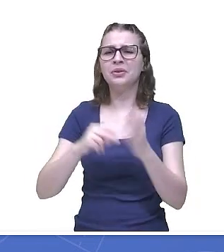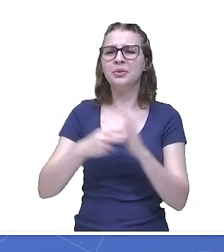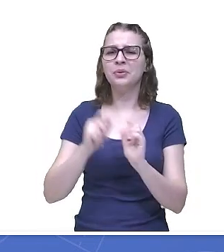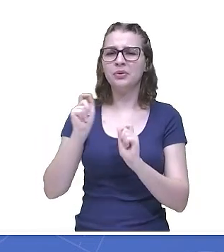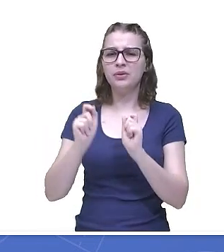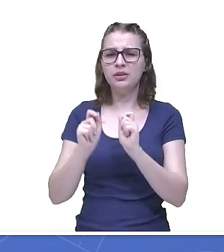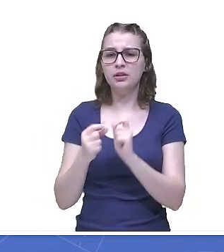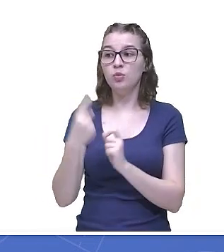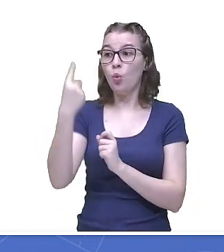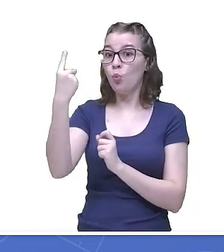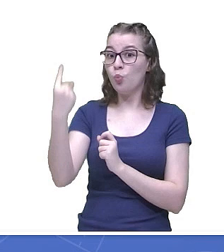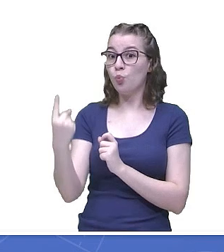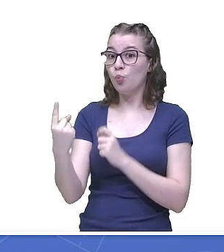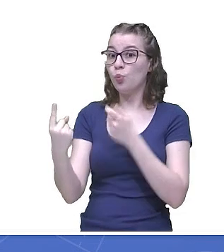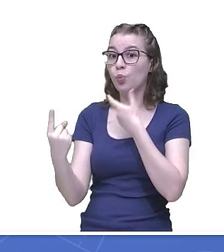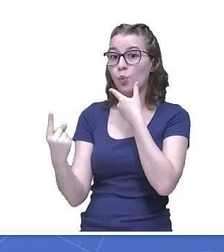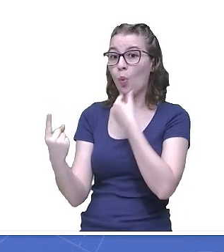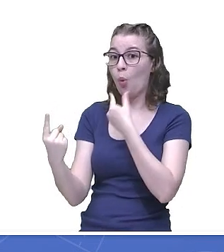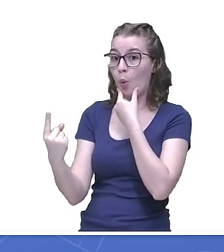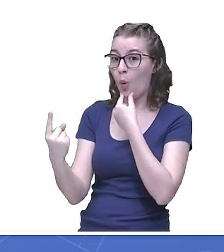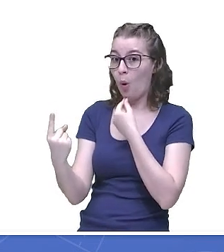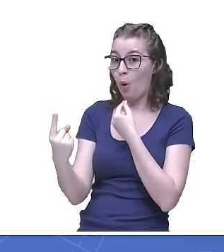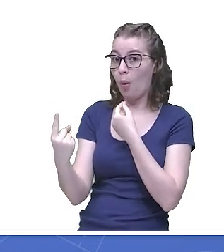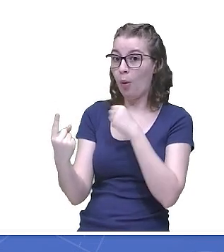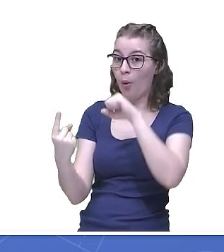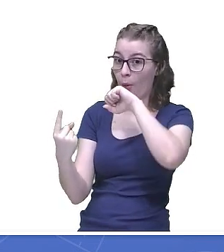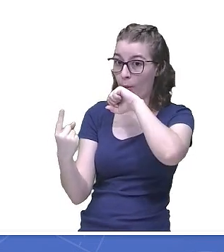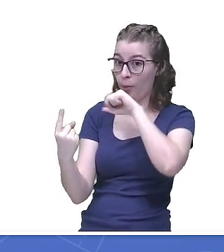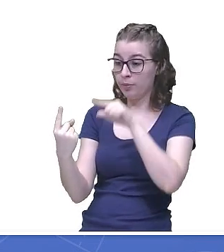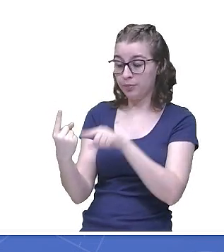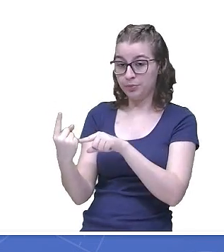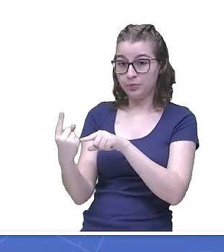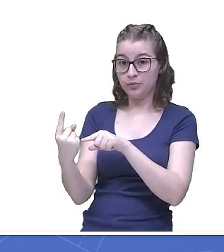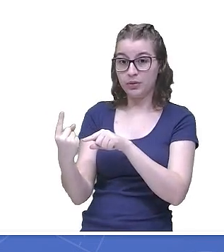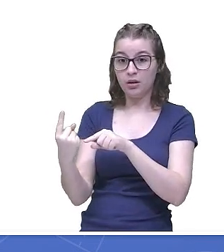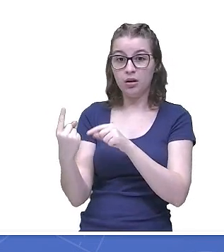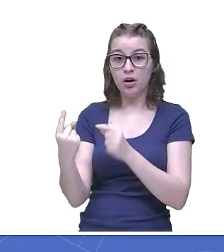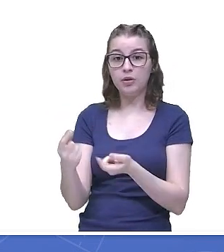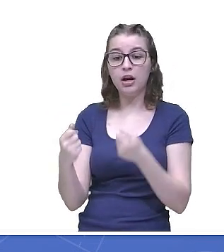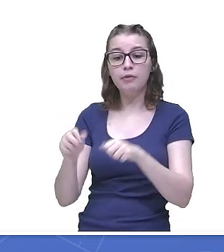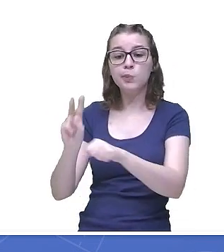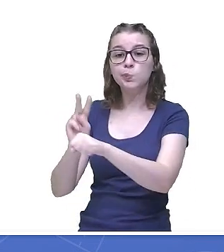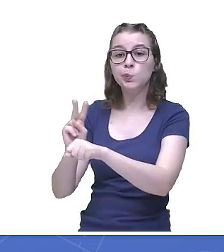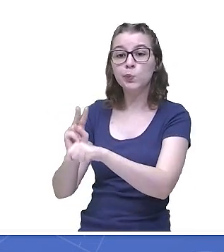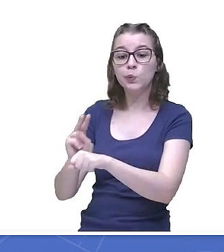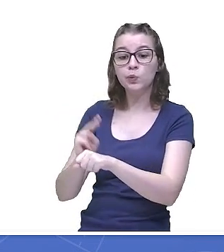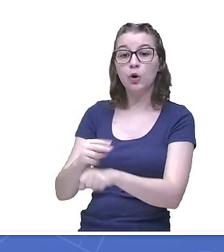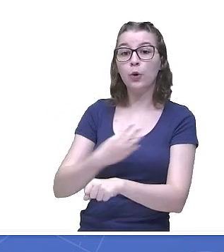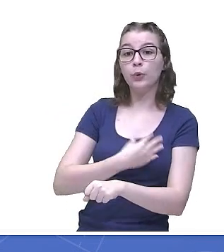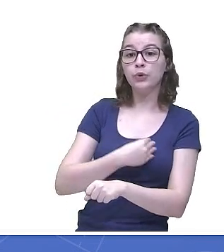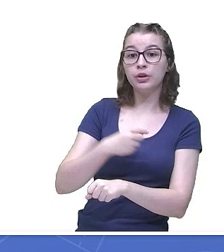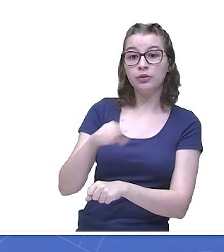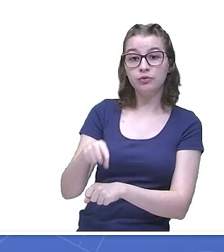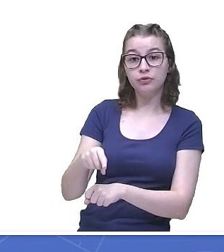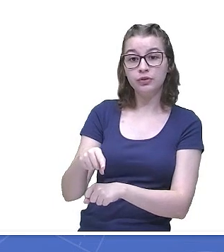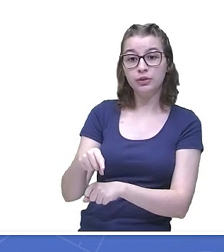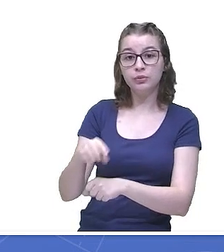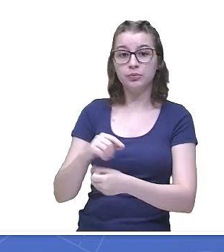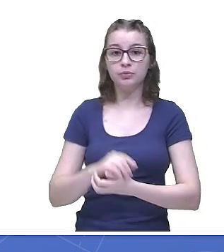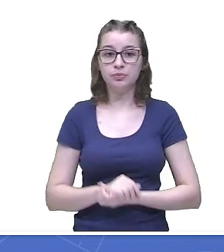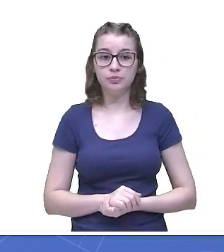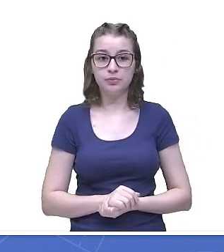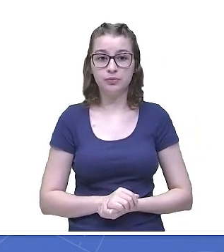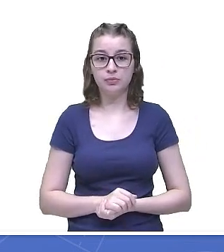apenas um dos pais de uma criança ou de crianças arca com os cuidados, com a responsabilidade do